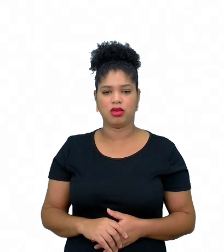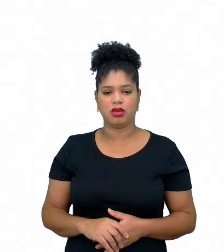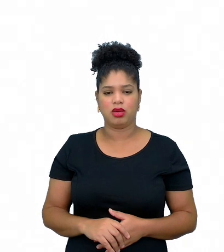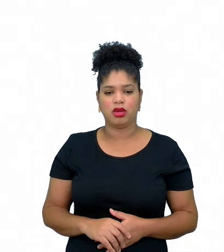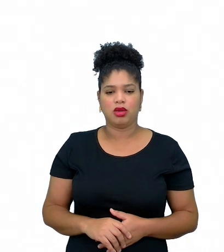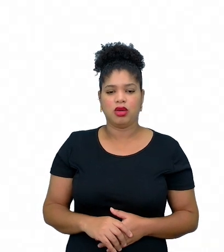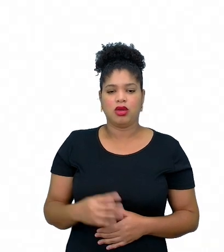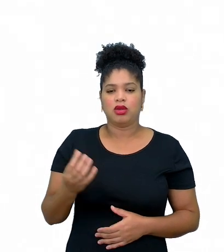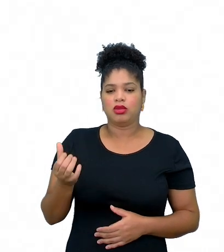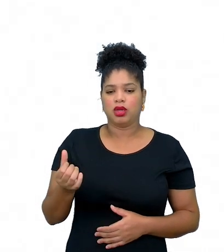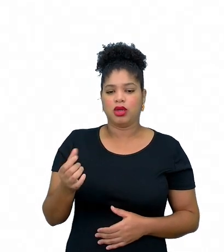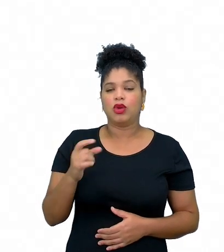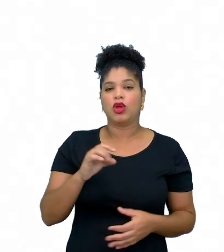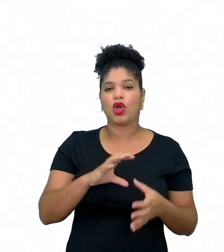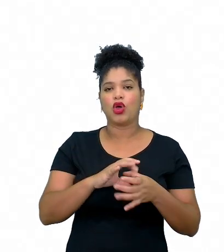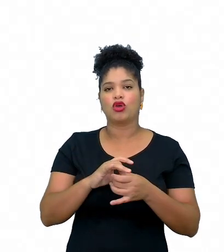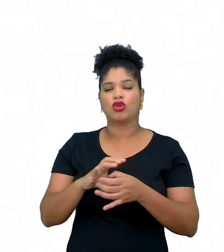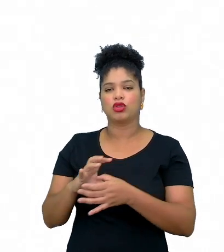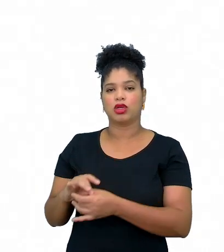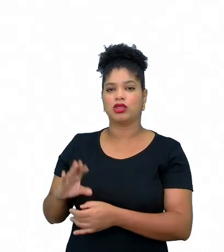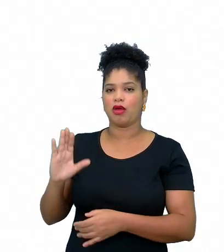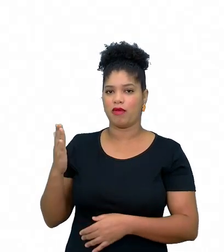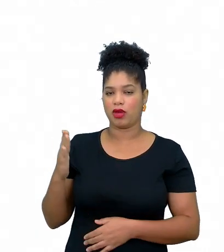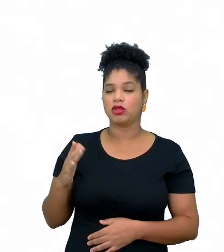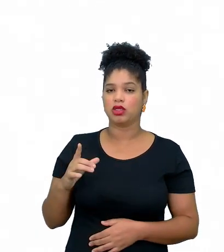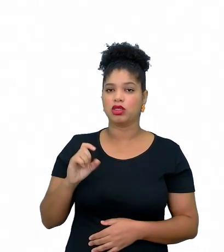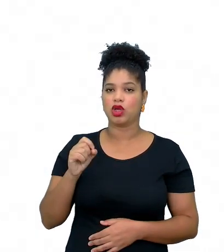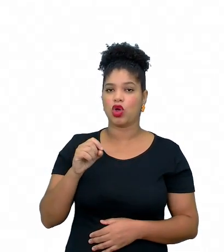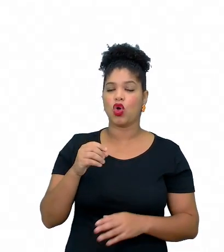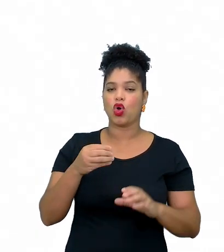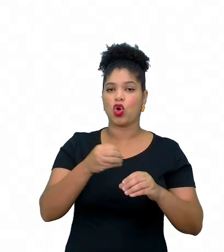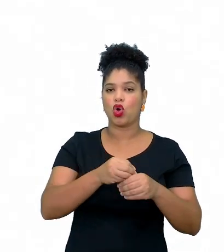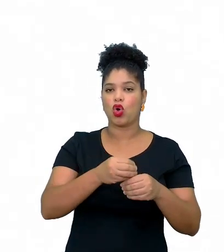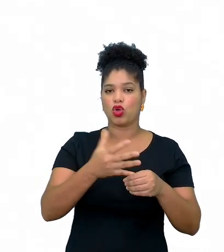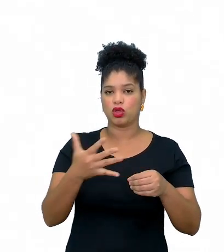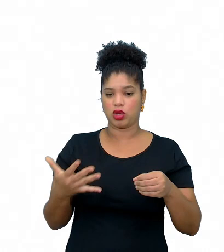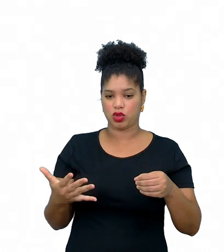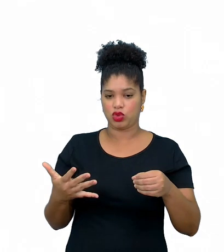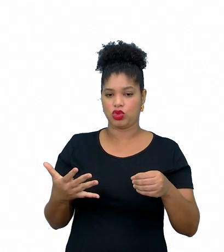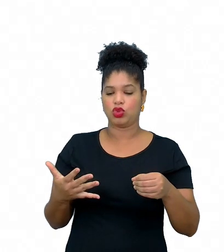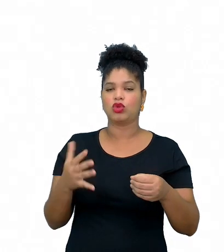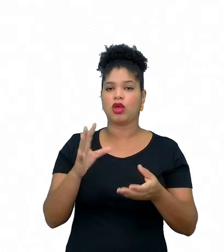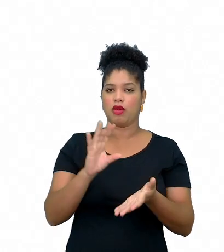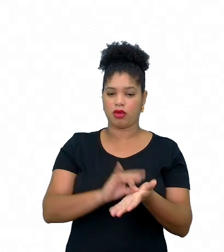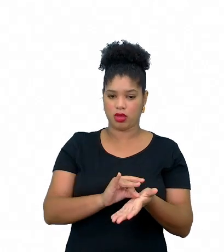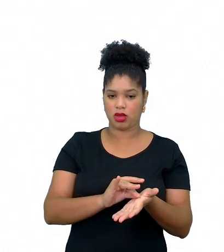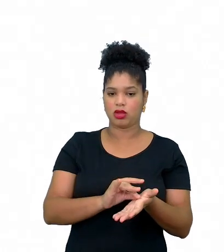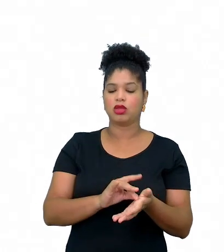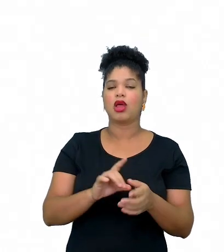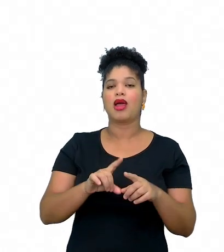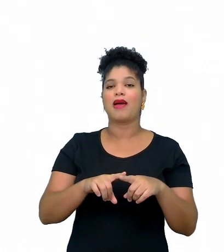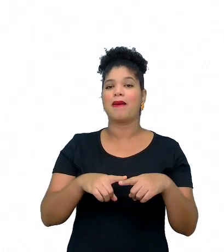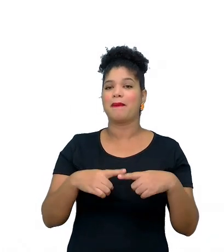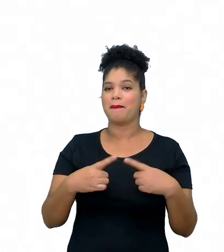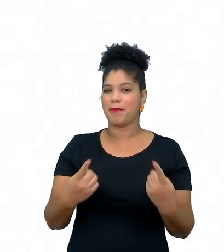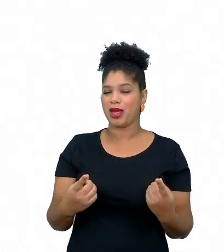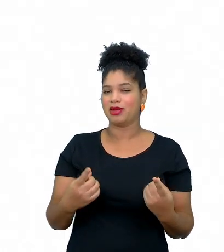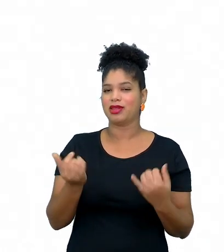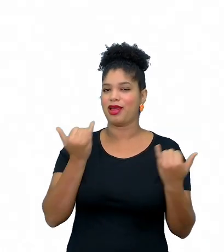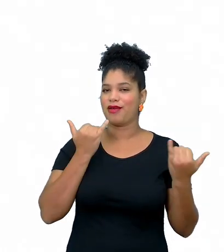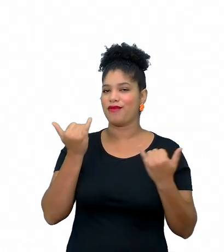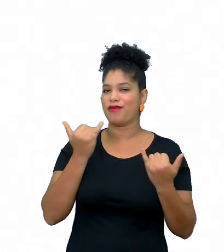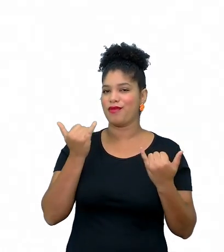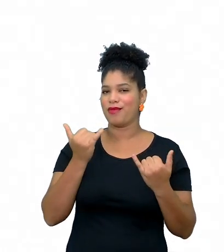Contexto falso. Quando o conteúdo é verdadeiro, ou melhor, conteúdo verdadeiro é compartilhado com